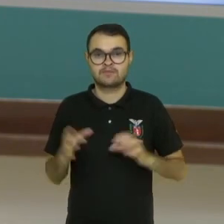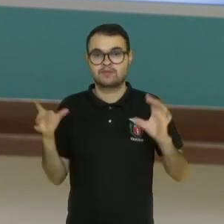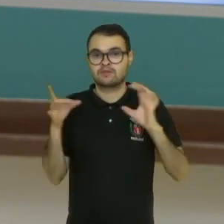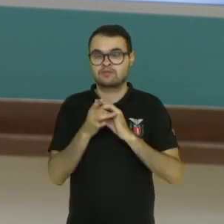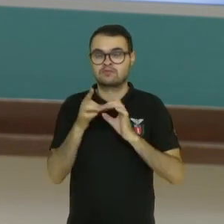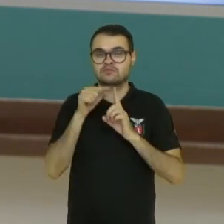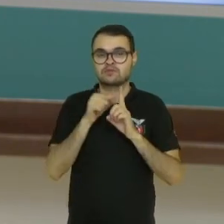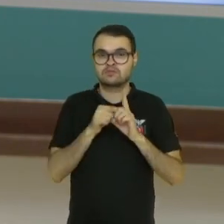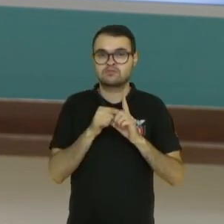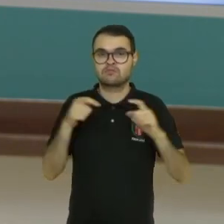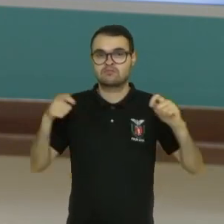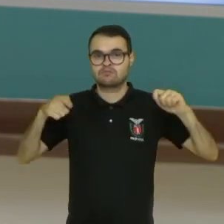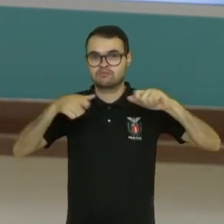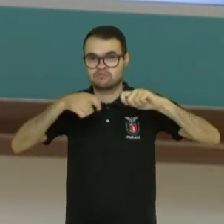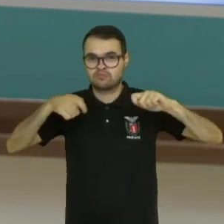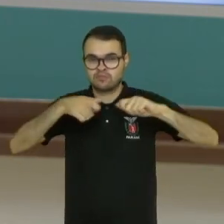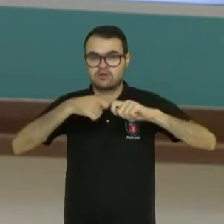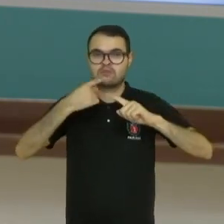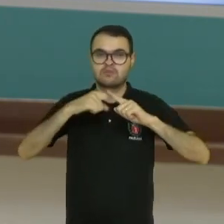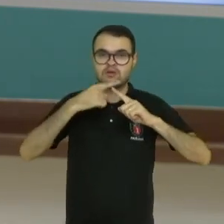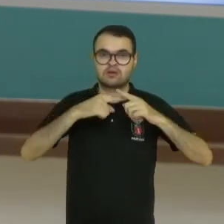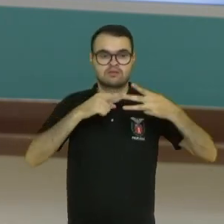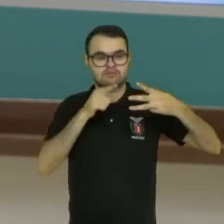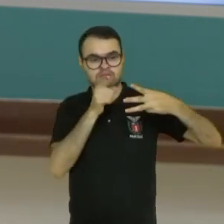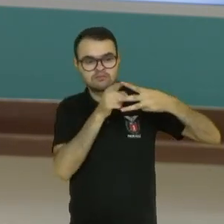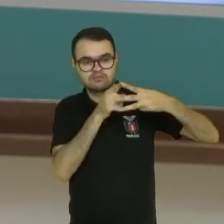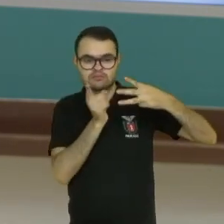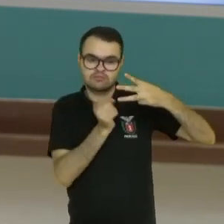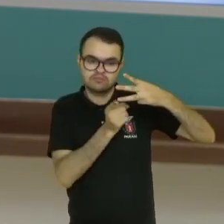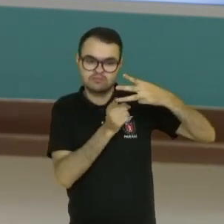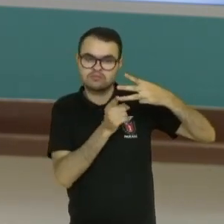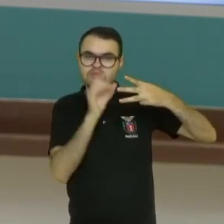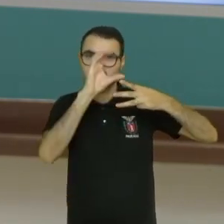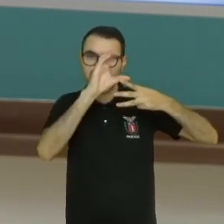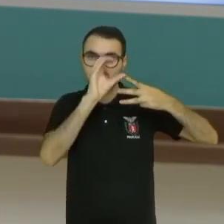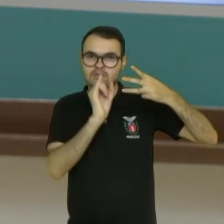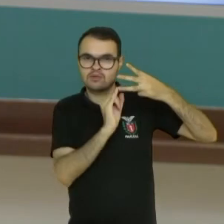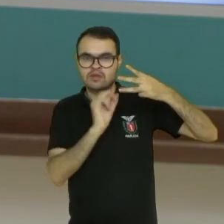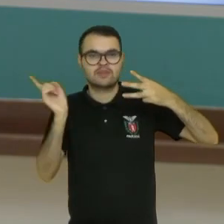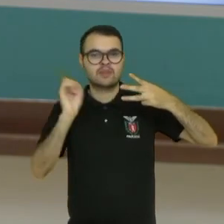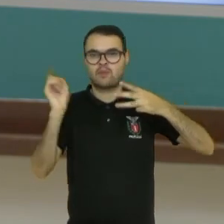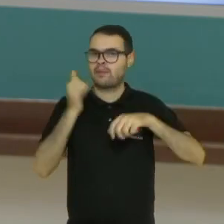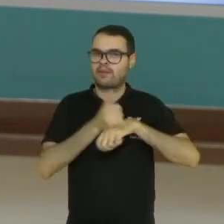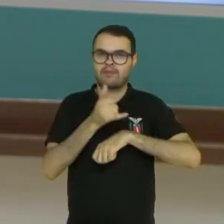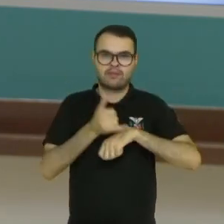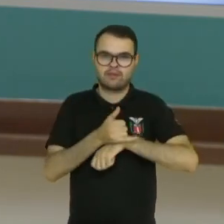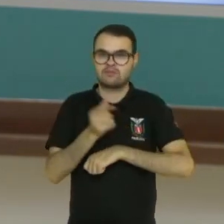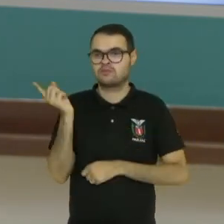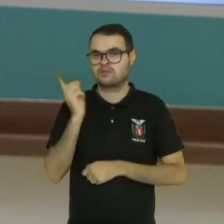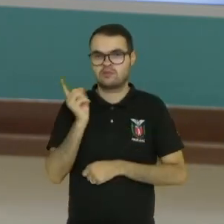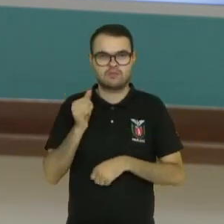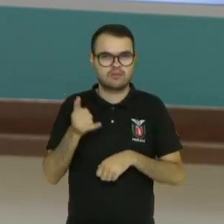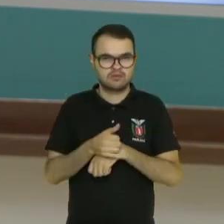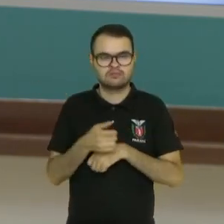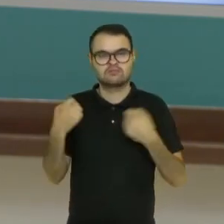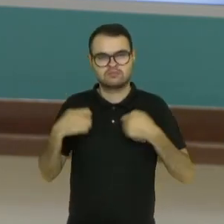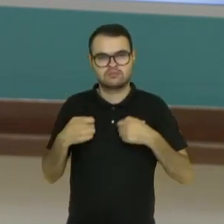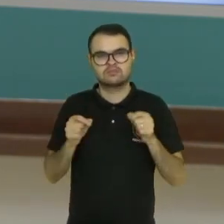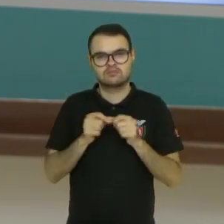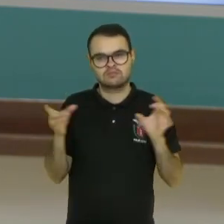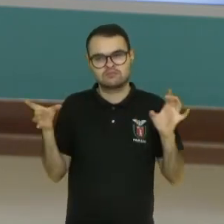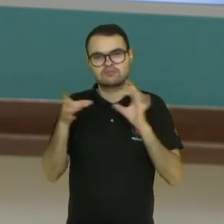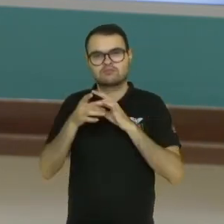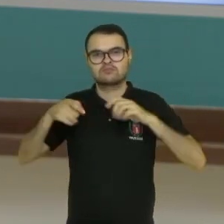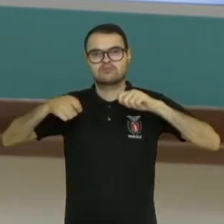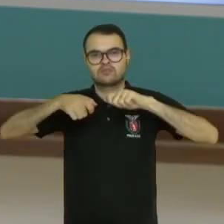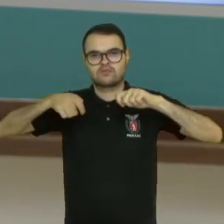do tipo covalente, pois tanto o carbono quanto o iodo são compostos não metálicos, e os compostos não metálicos tendem a fazer ligações